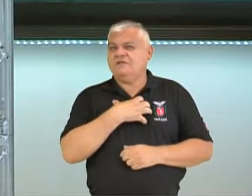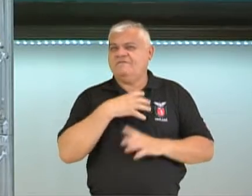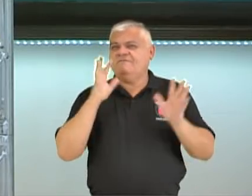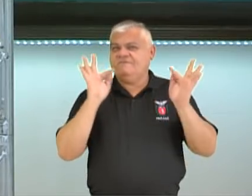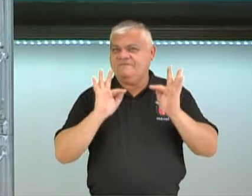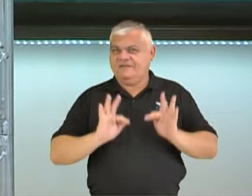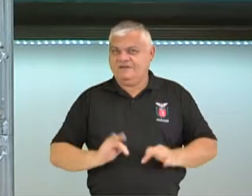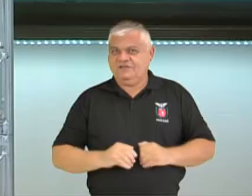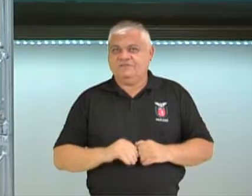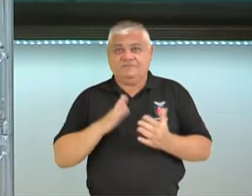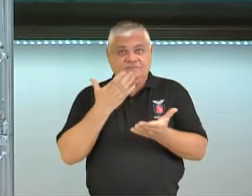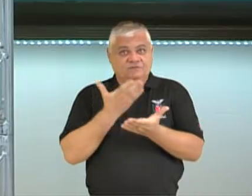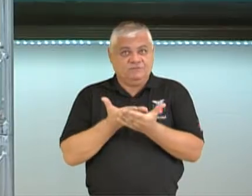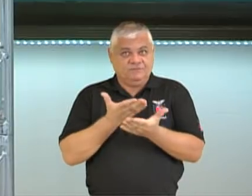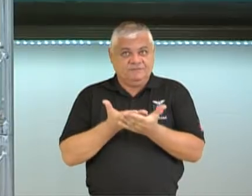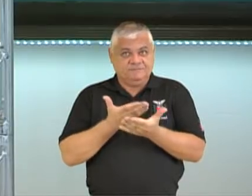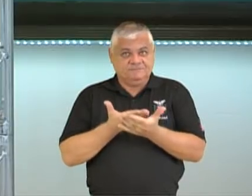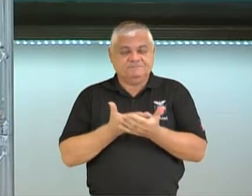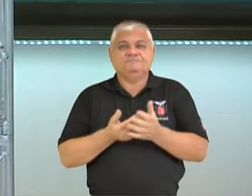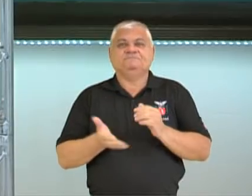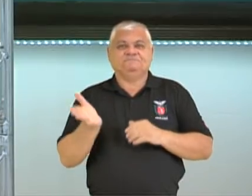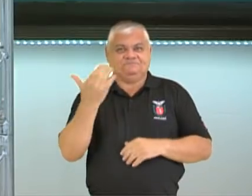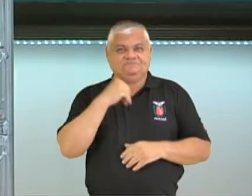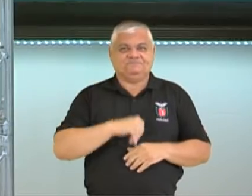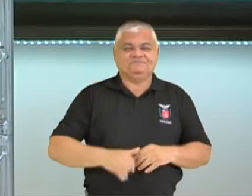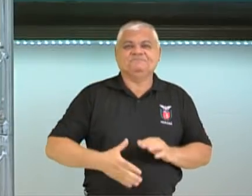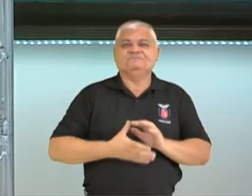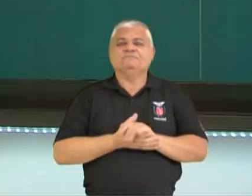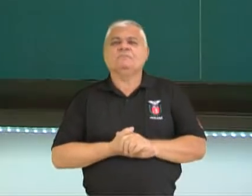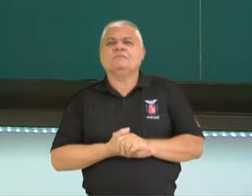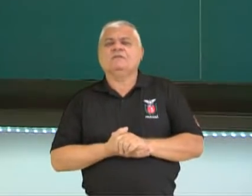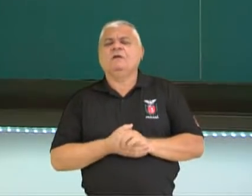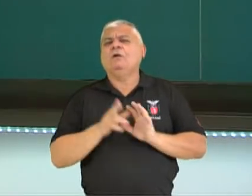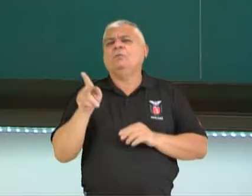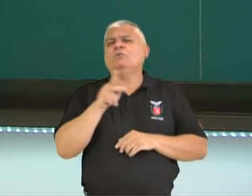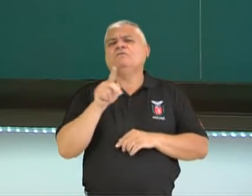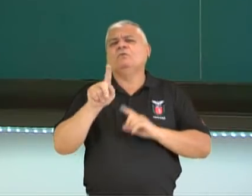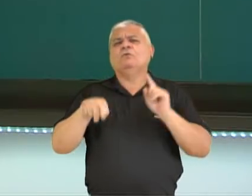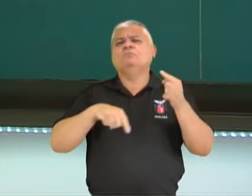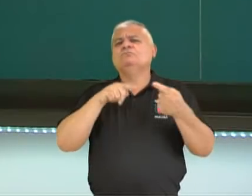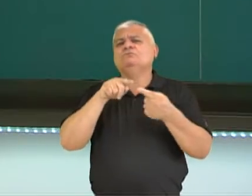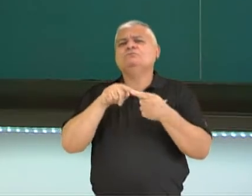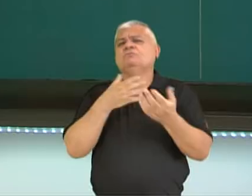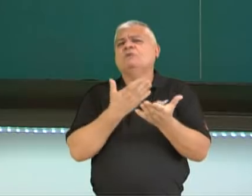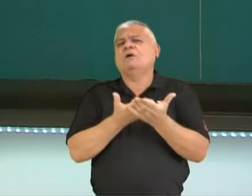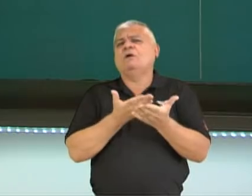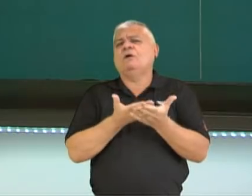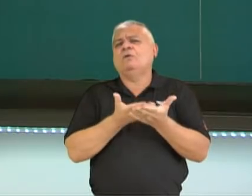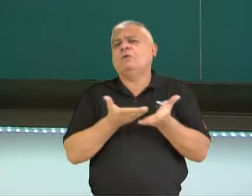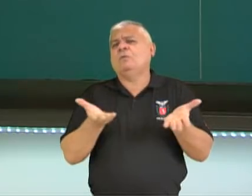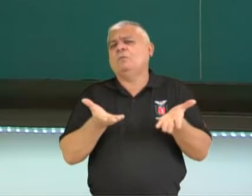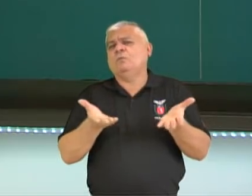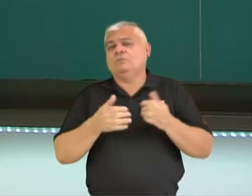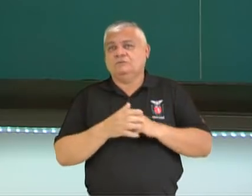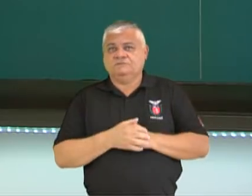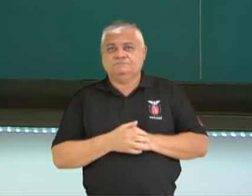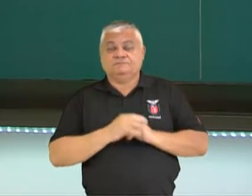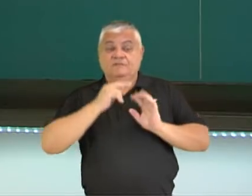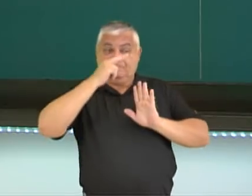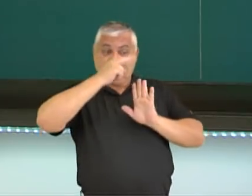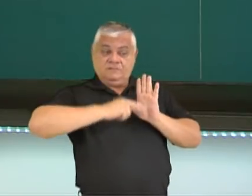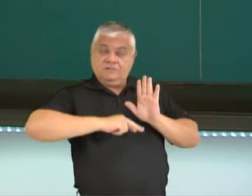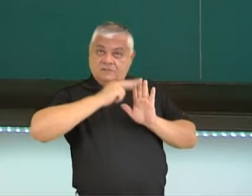feliz. Vamos estudar um pouquinho? Vamos lá? Professora, quais são os objetivos da nossa aula de hoje? Bom, nós vamos ler